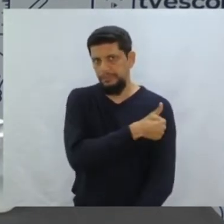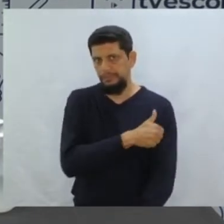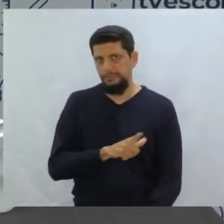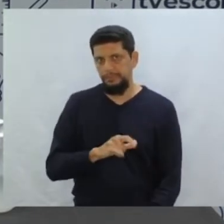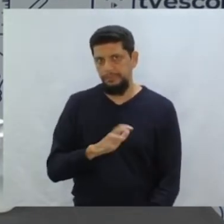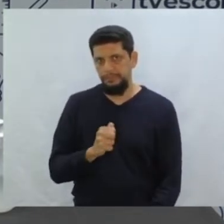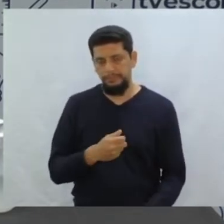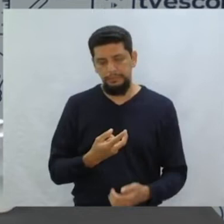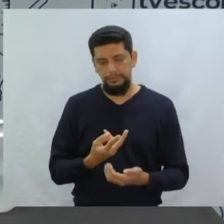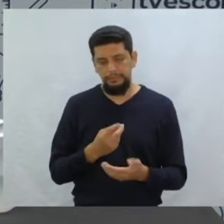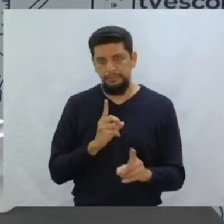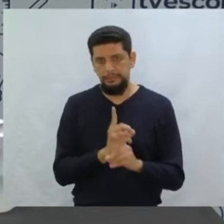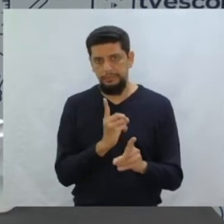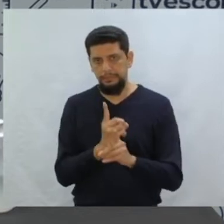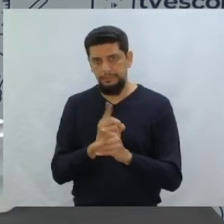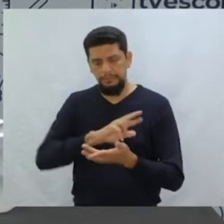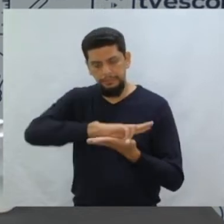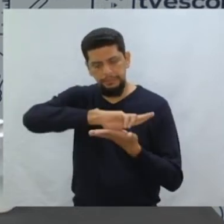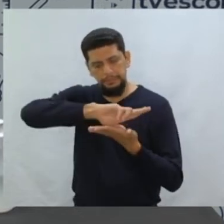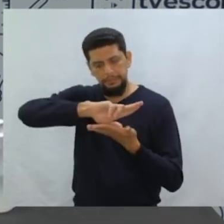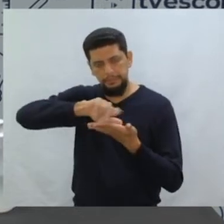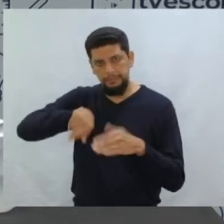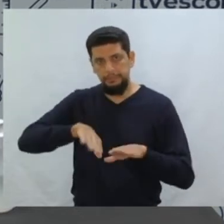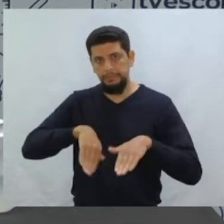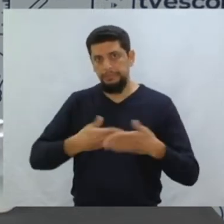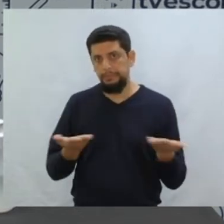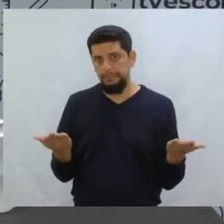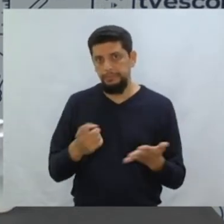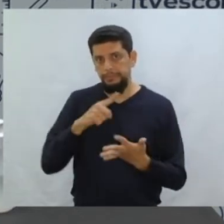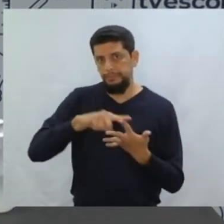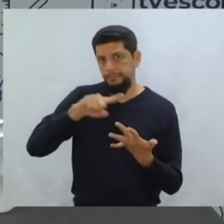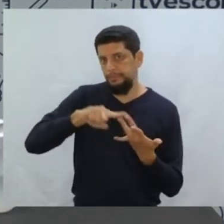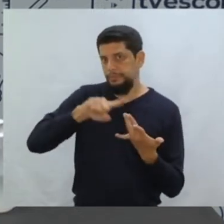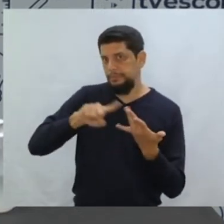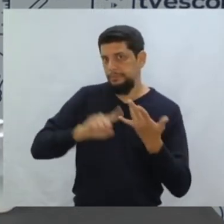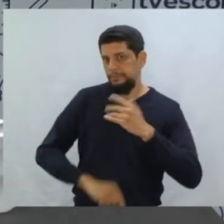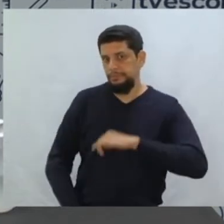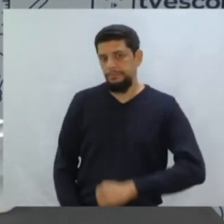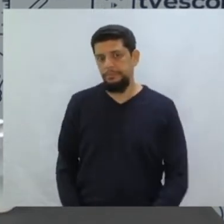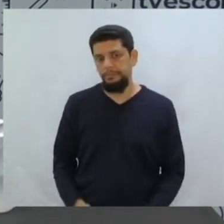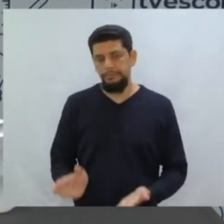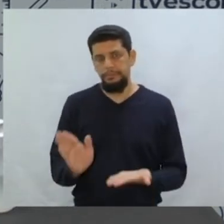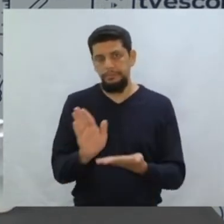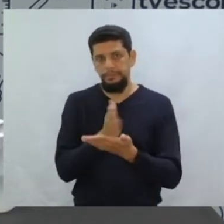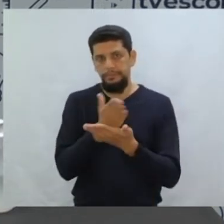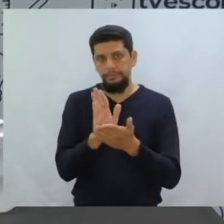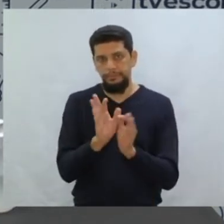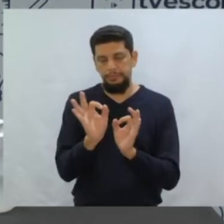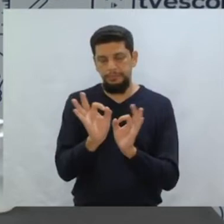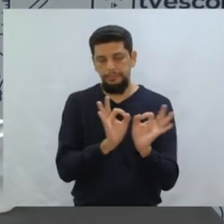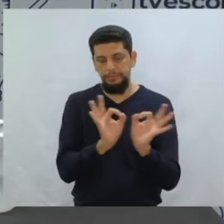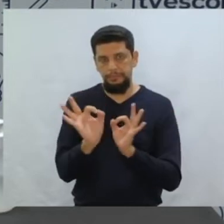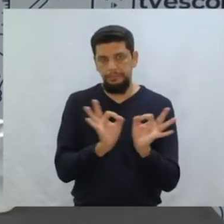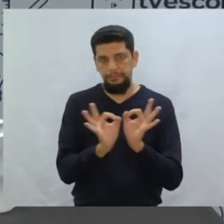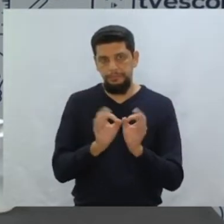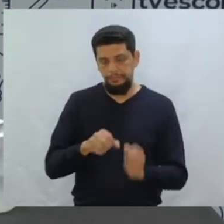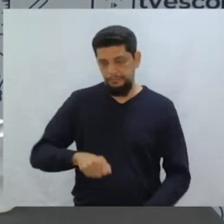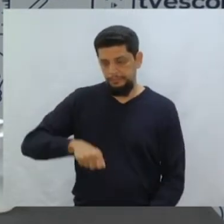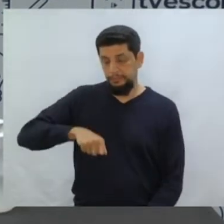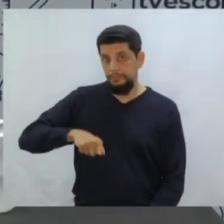a Lia encontrou várias também, tá? Então, vamos contar, olha lá, ali tá separado na